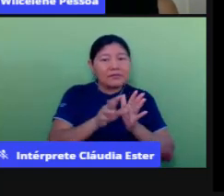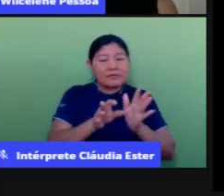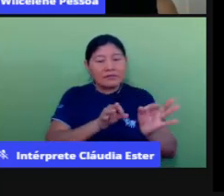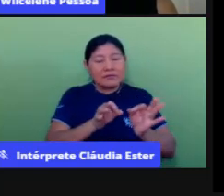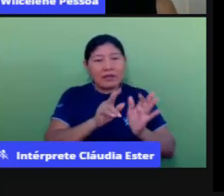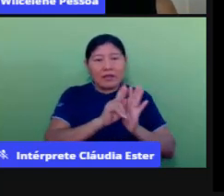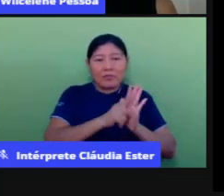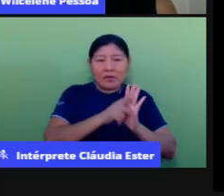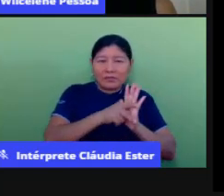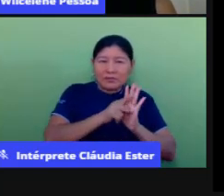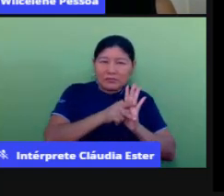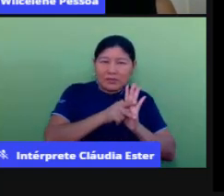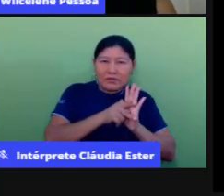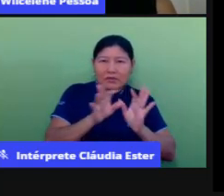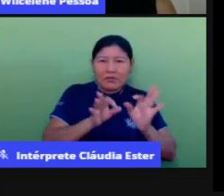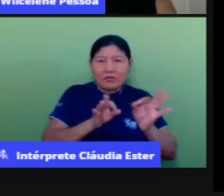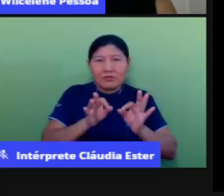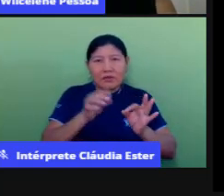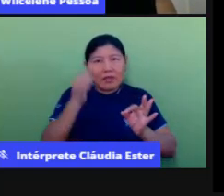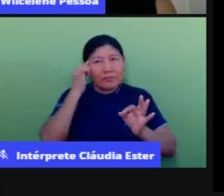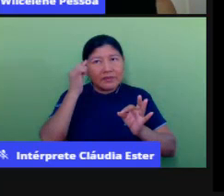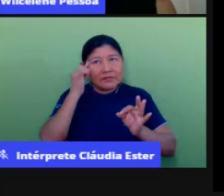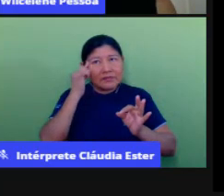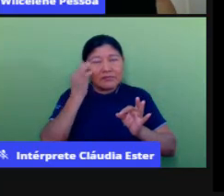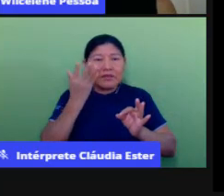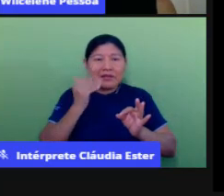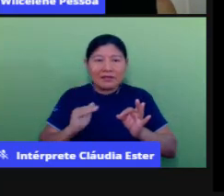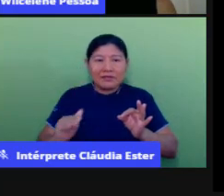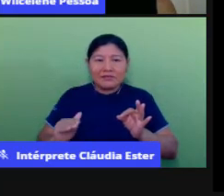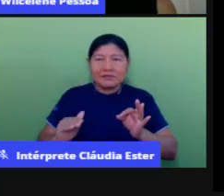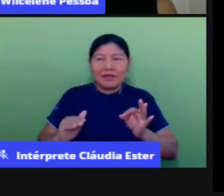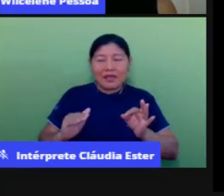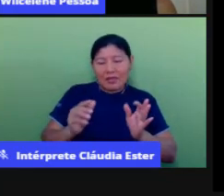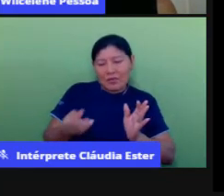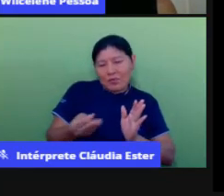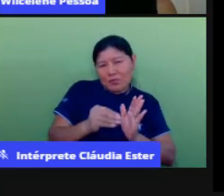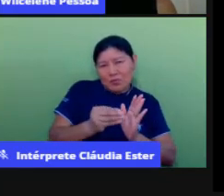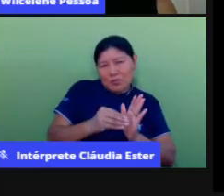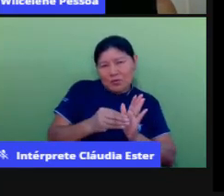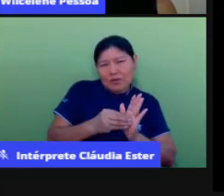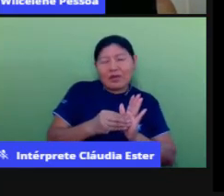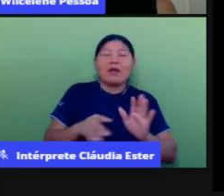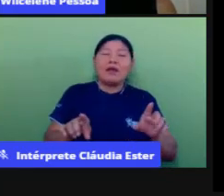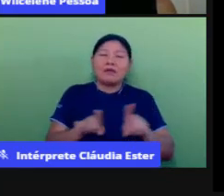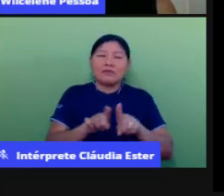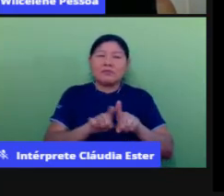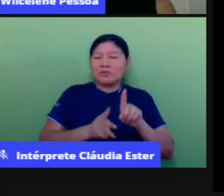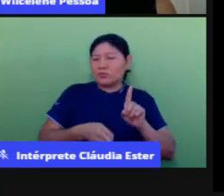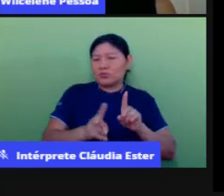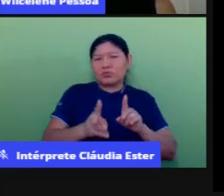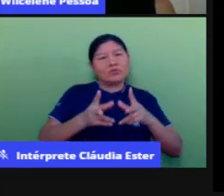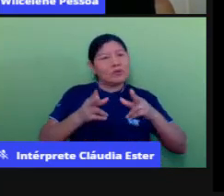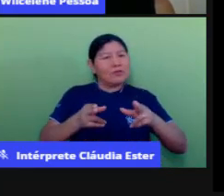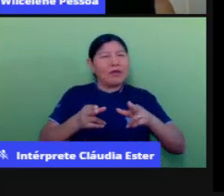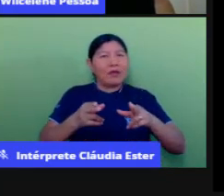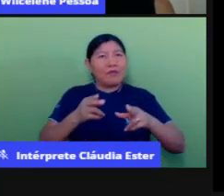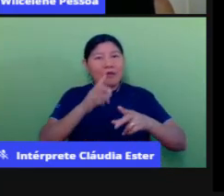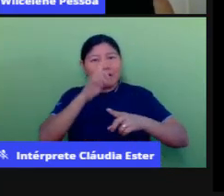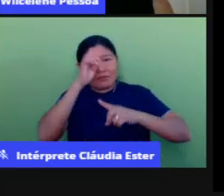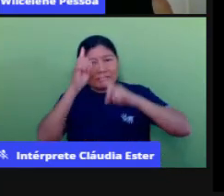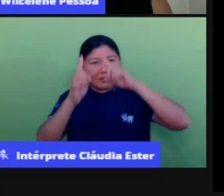tudo que a gente seleciona para essa criança precisa ter uma intenção? Isso também não mudou. Então, a nossa intenção e o